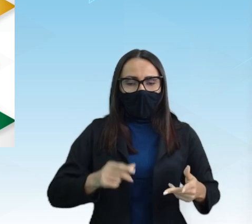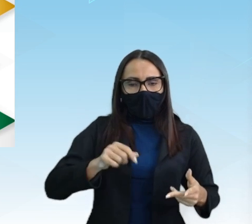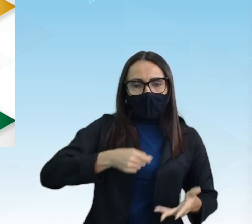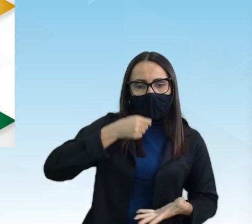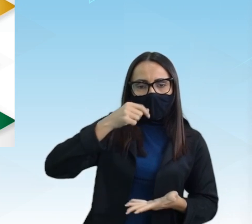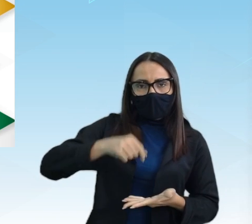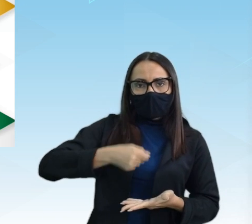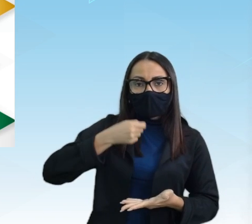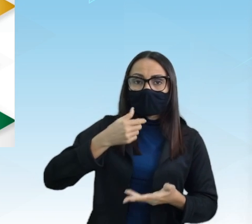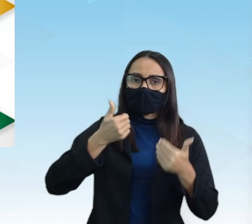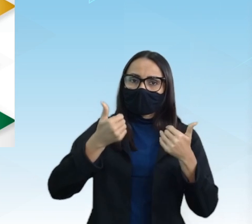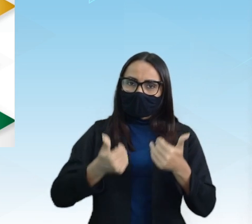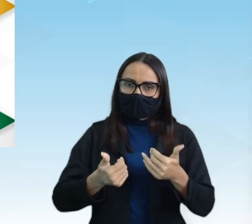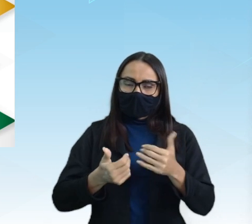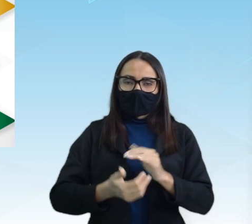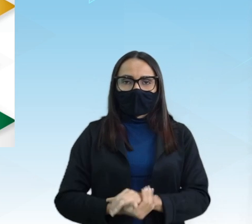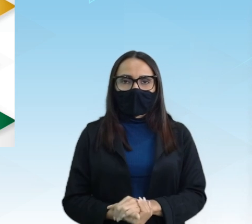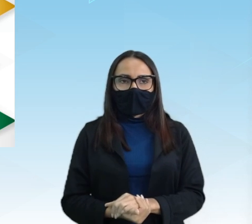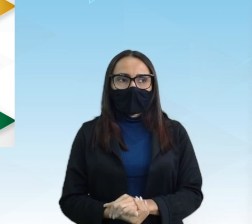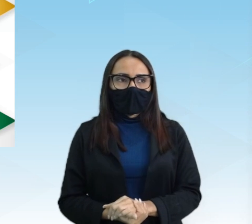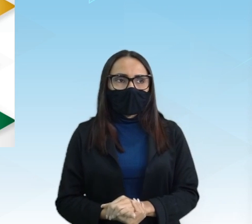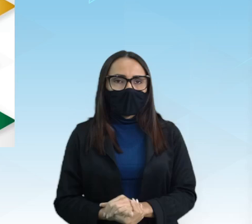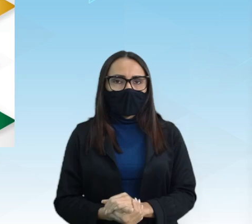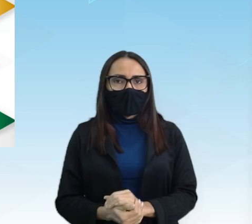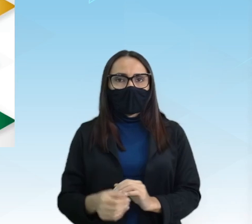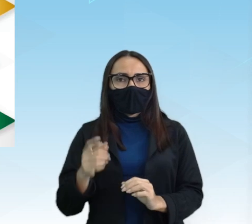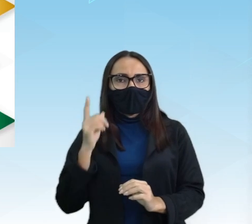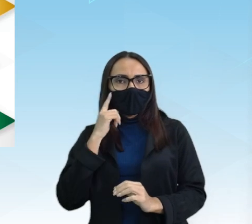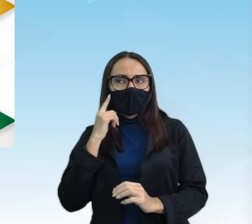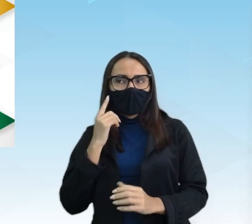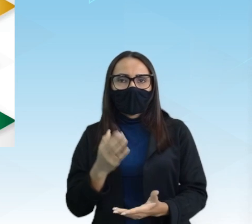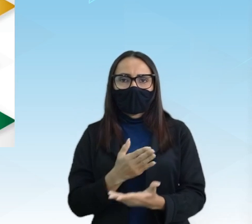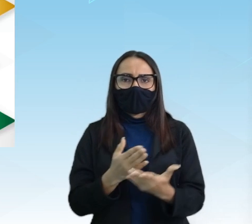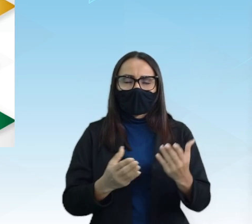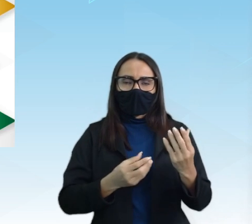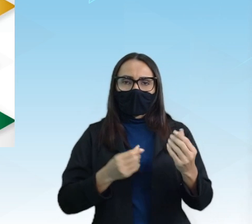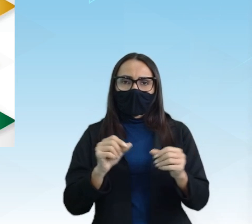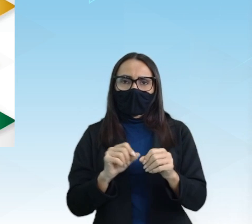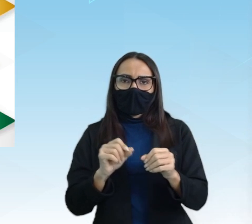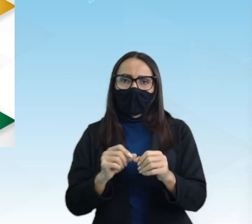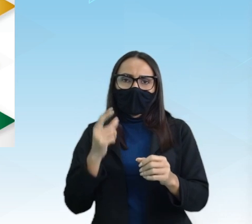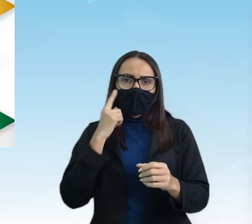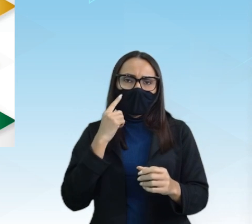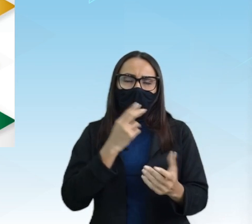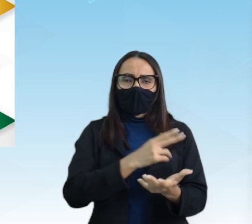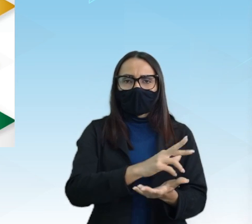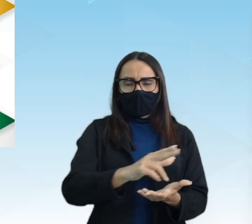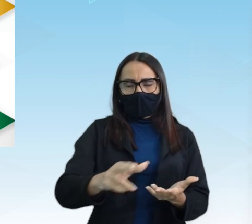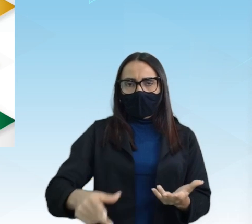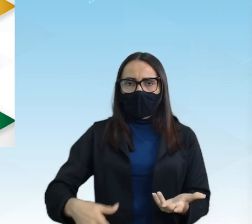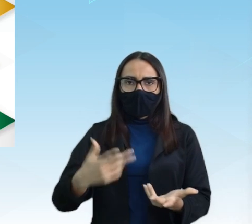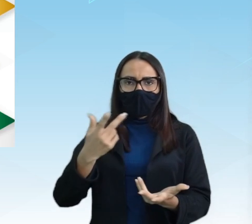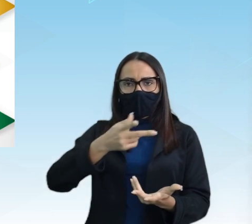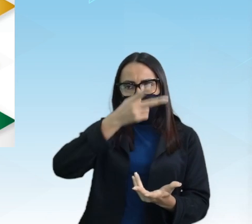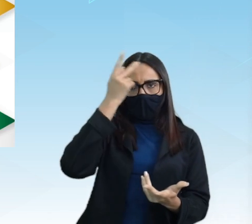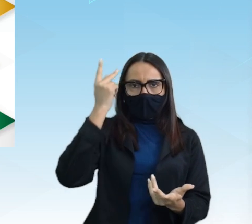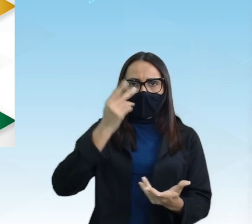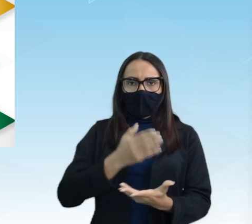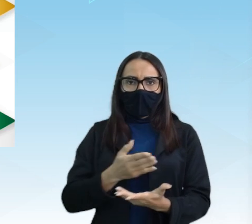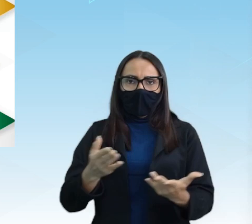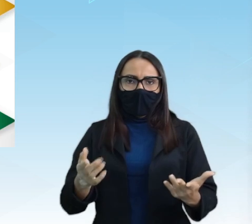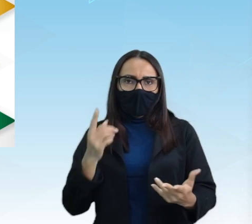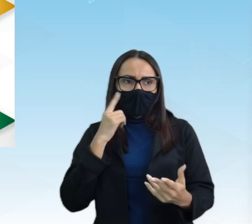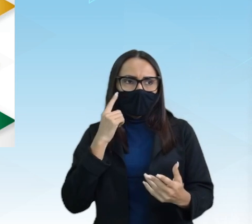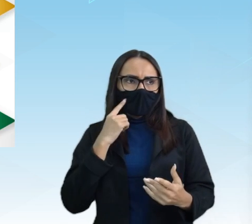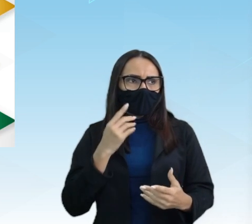anjos? Dê uma olhada no slide novamente, a coleteira aí fazendo, porque antes precisava de várias pessoas. Agora, só com um